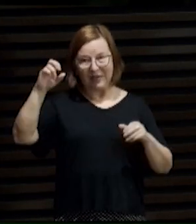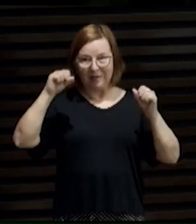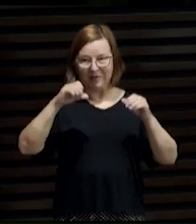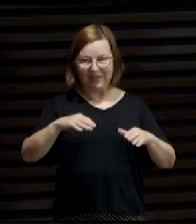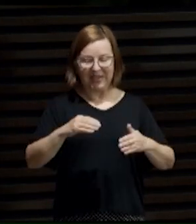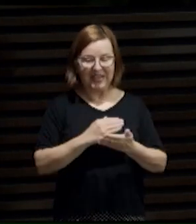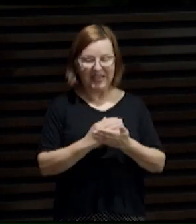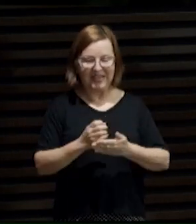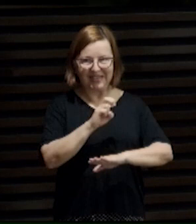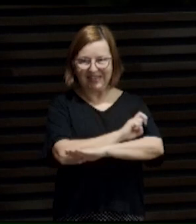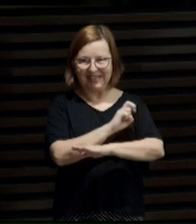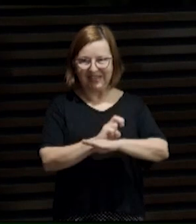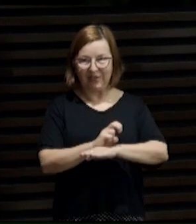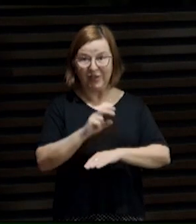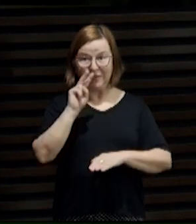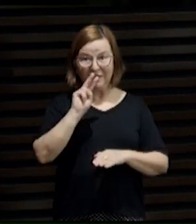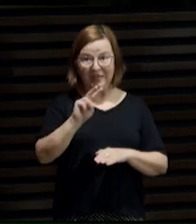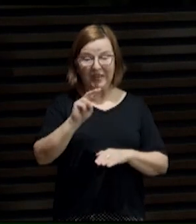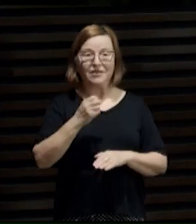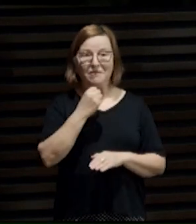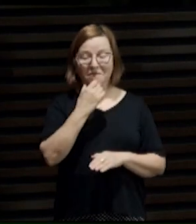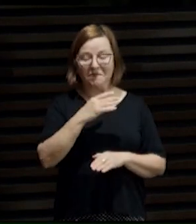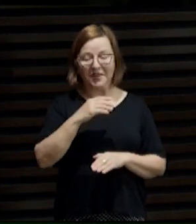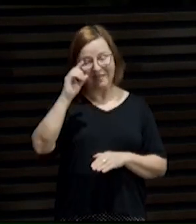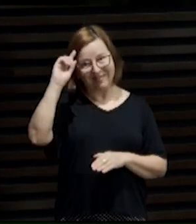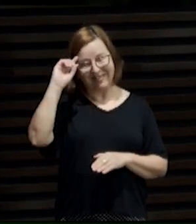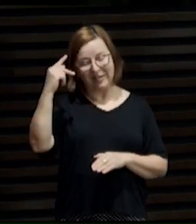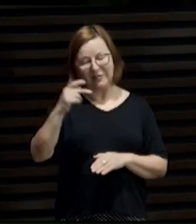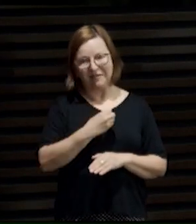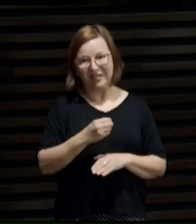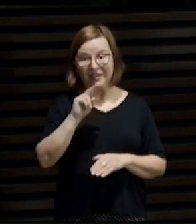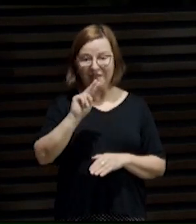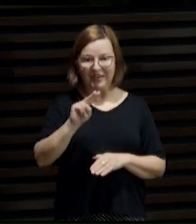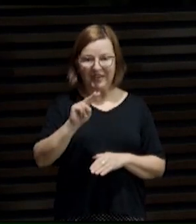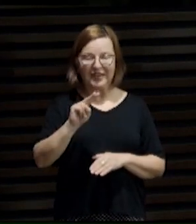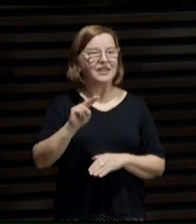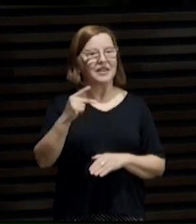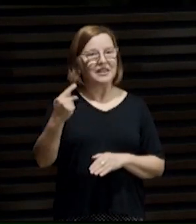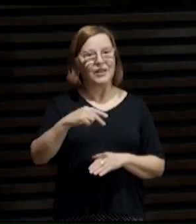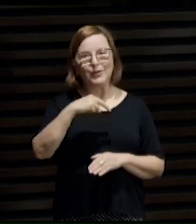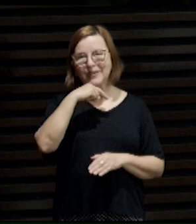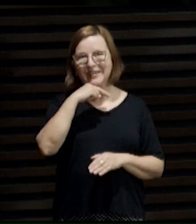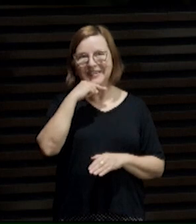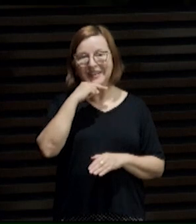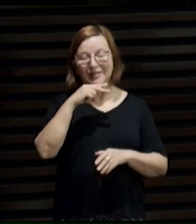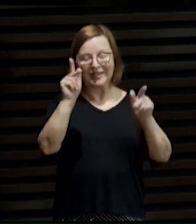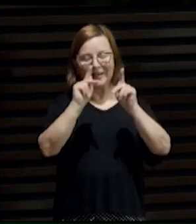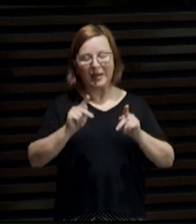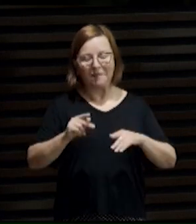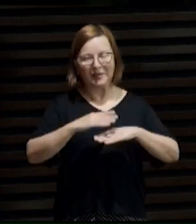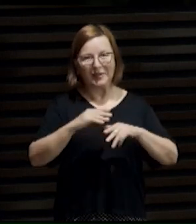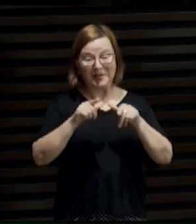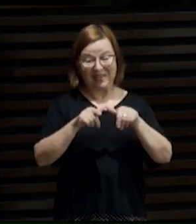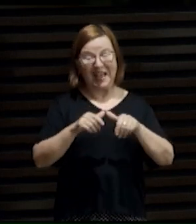em todos os dias da tua vida, e verás os filhos de teus filhos, e a paz sobre Israel.